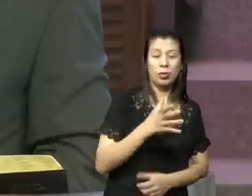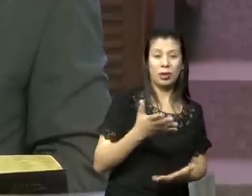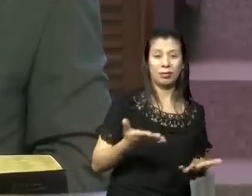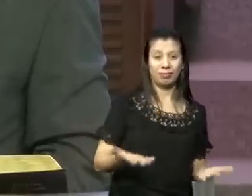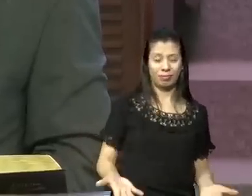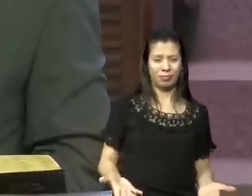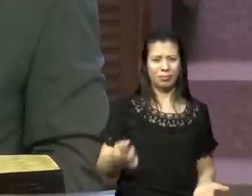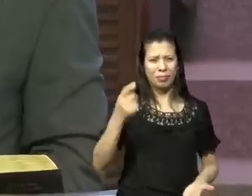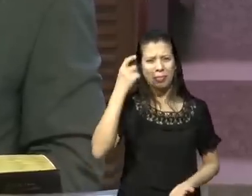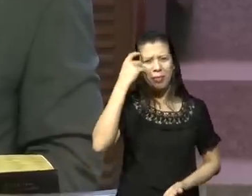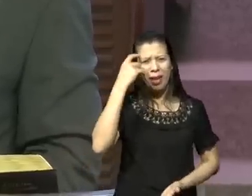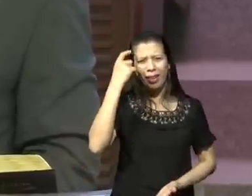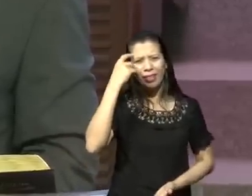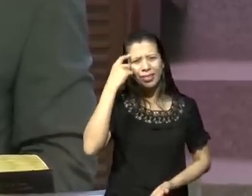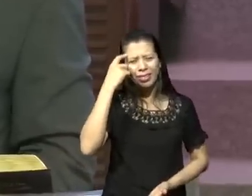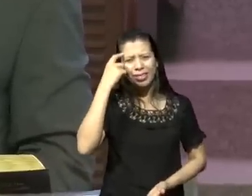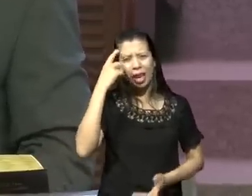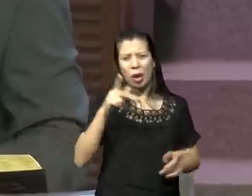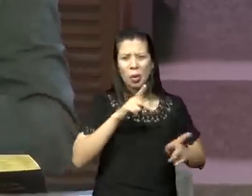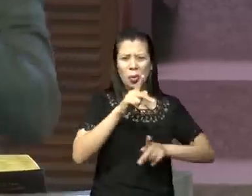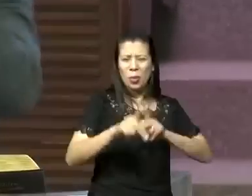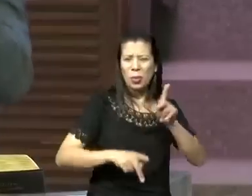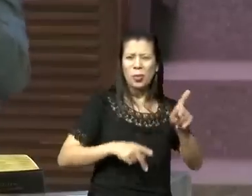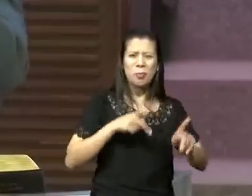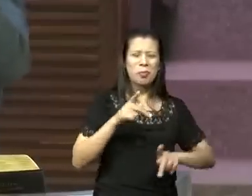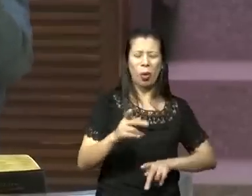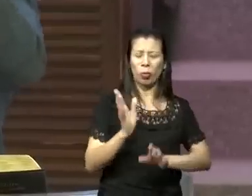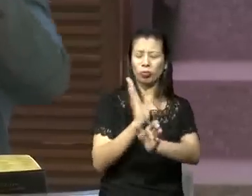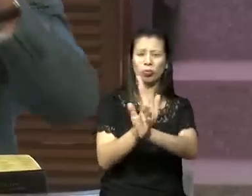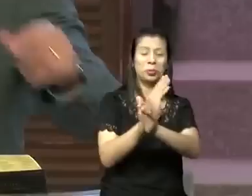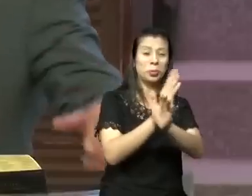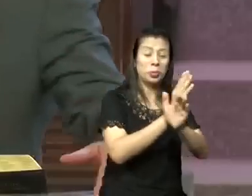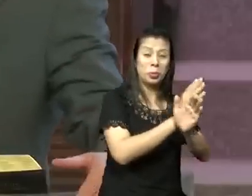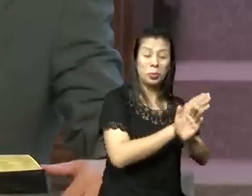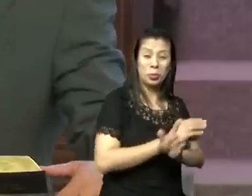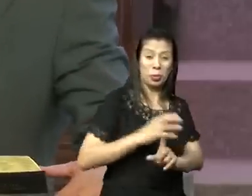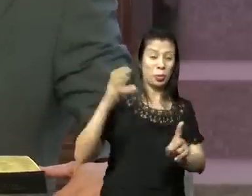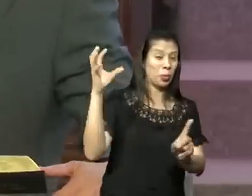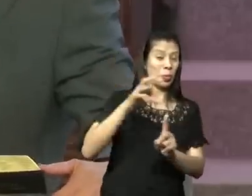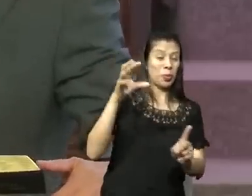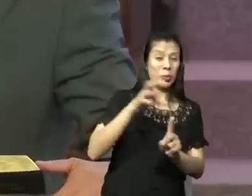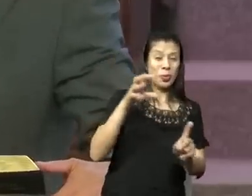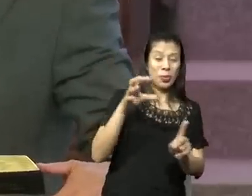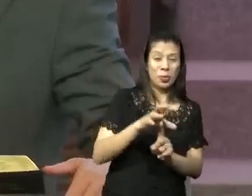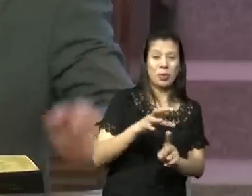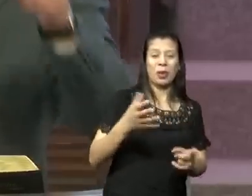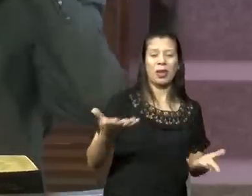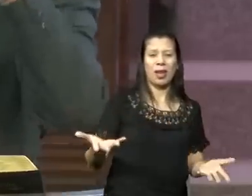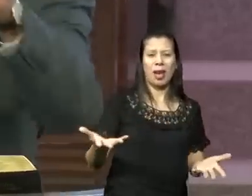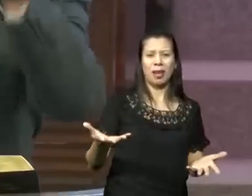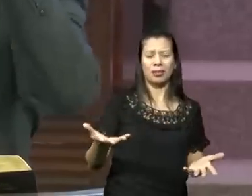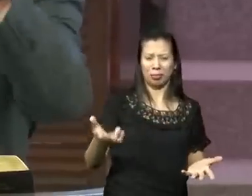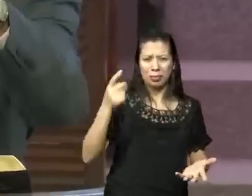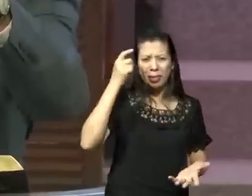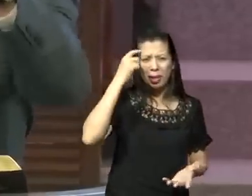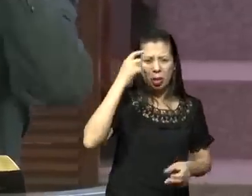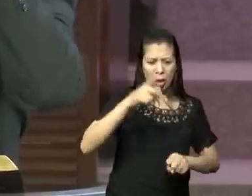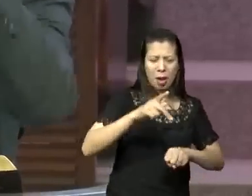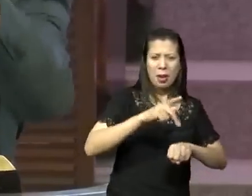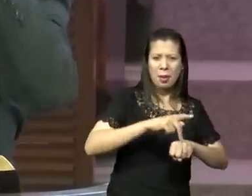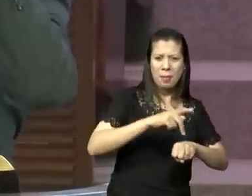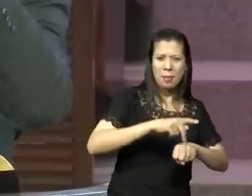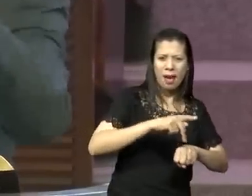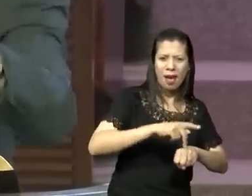apedrejar O próprio Deus no tempo do fim Deus será apedrejada a verdade será apedrejada e se Satanás pudesse